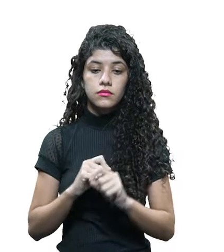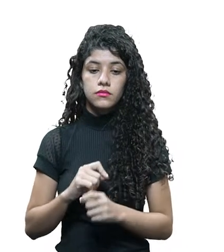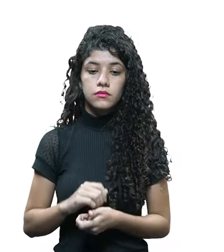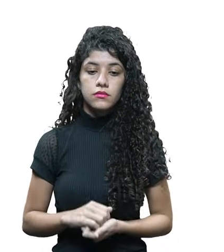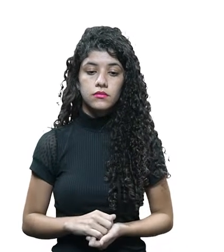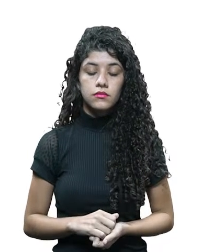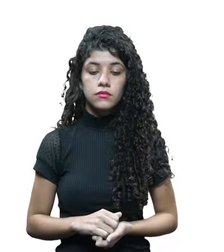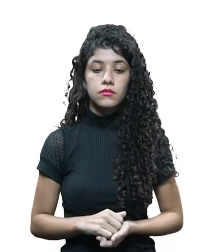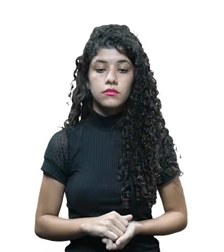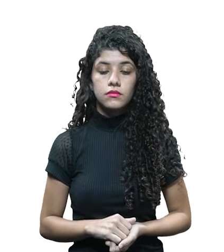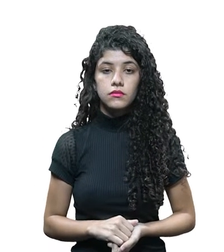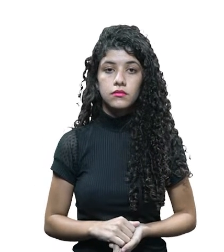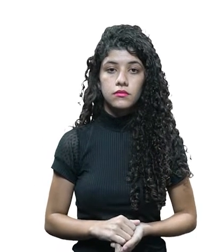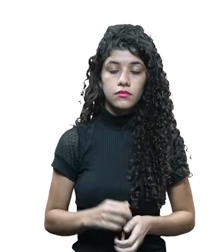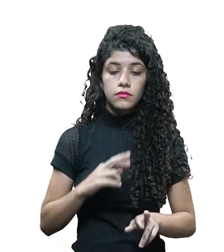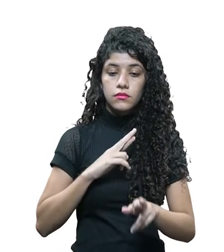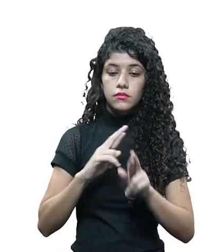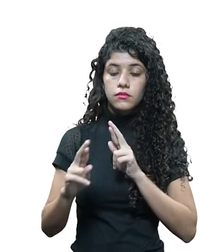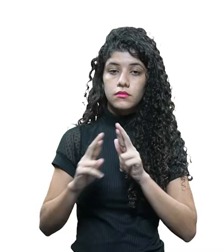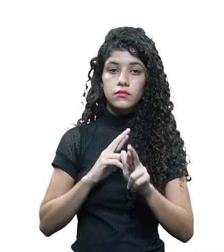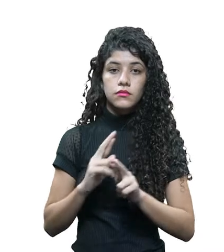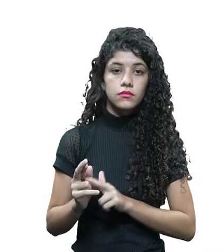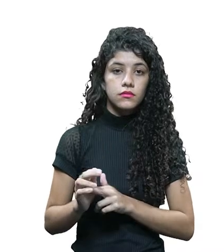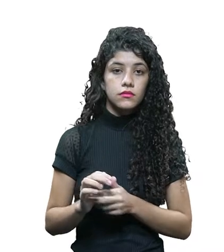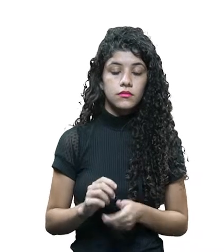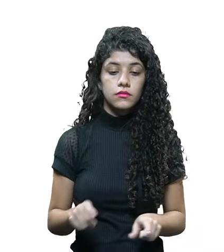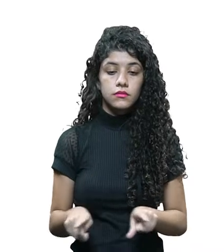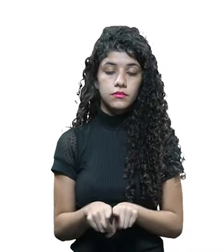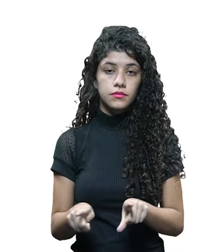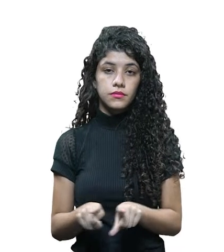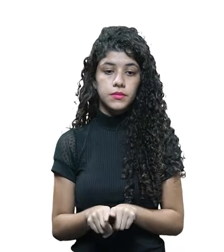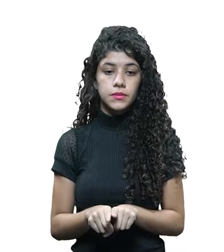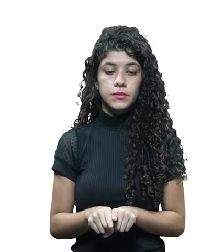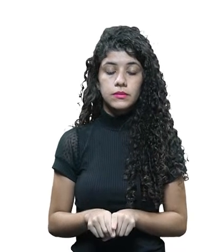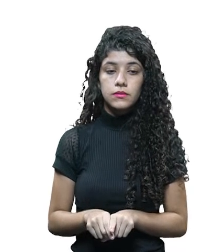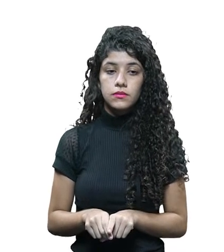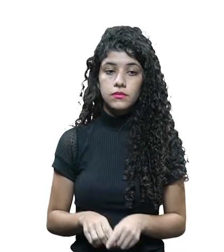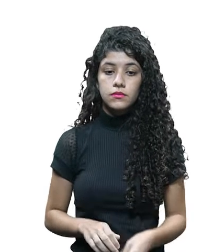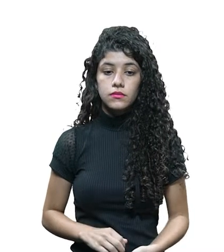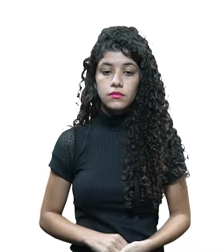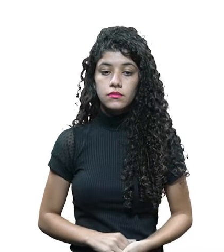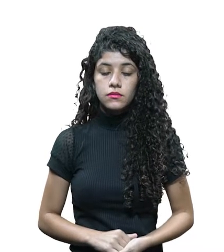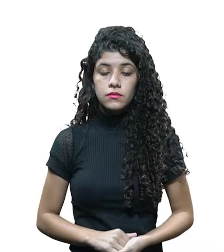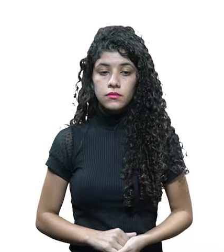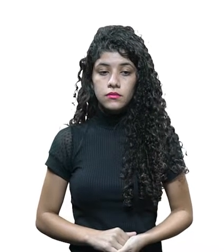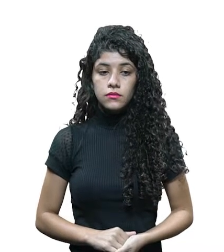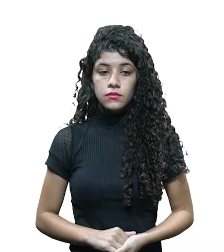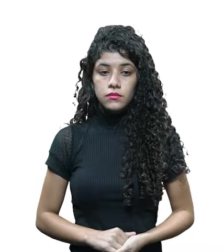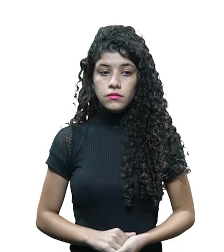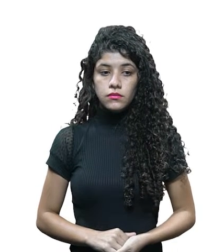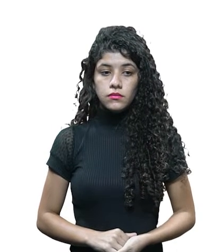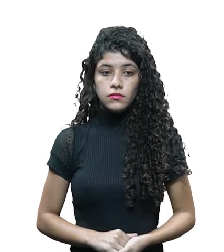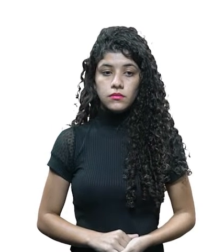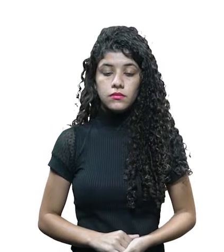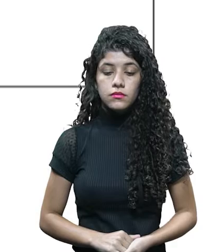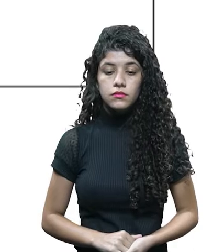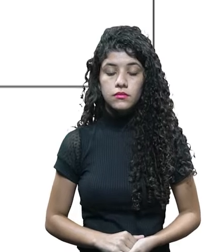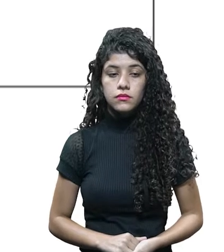aqui embaixo as naturezas da conta, relacionado ao débito devedor, relacionado ao crédito, natureza credora.